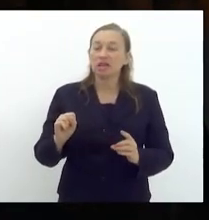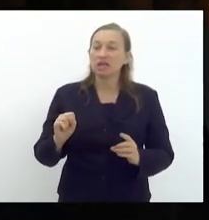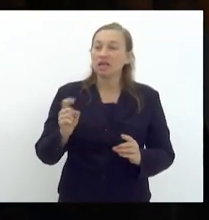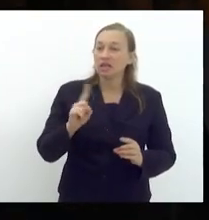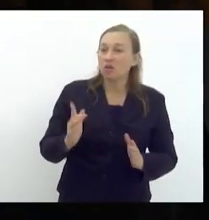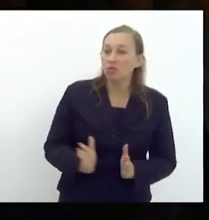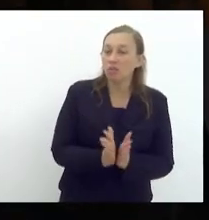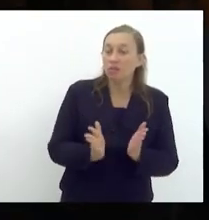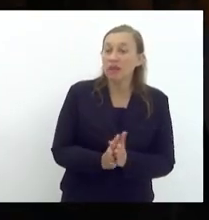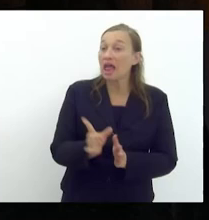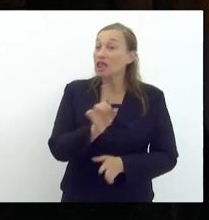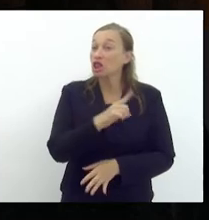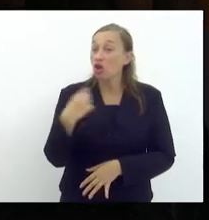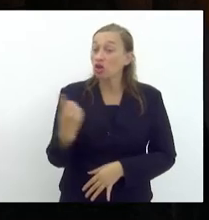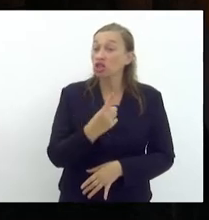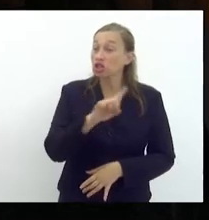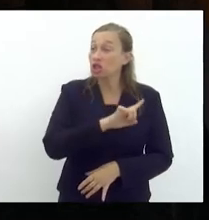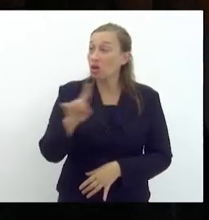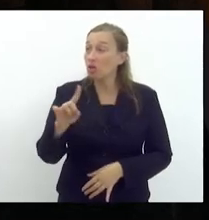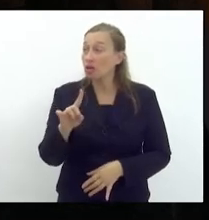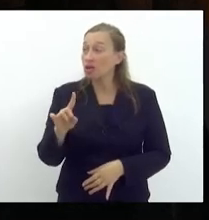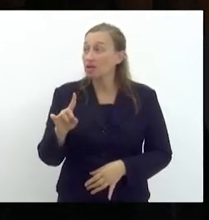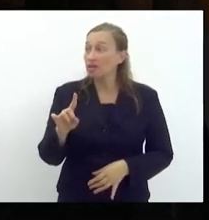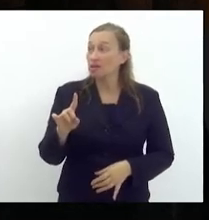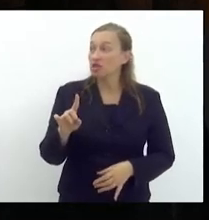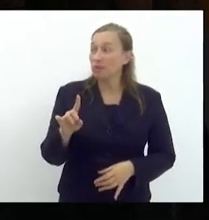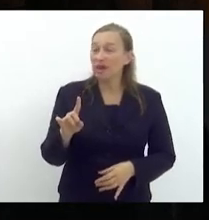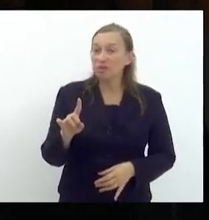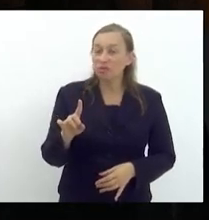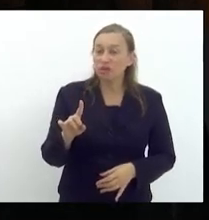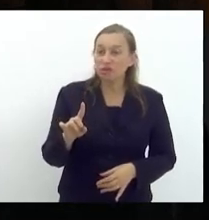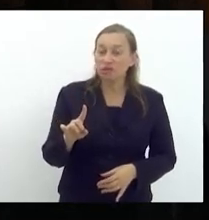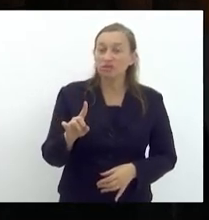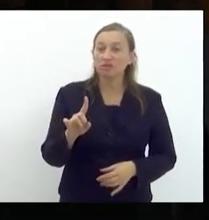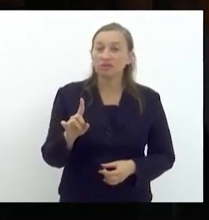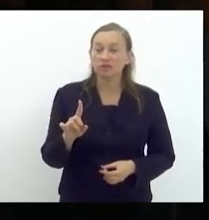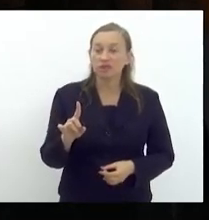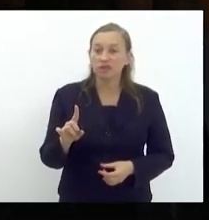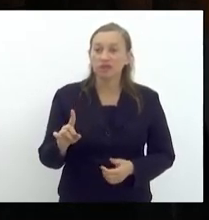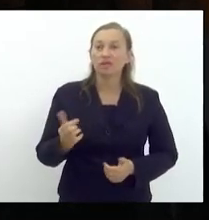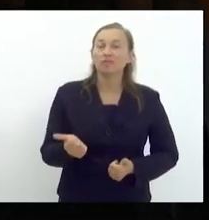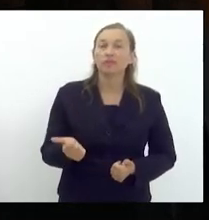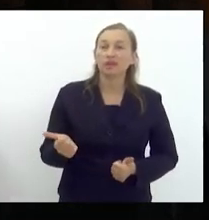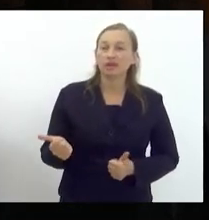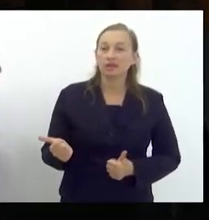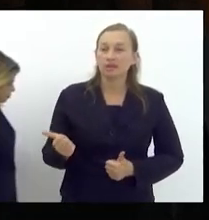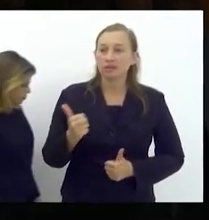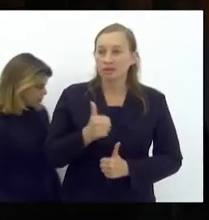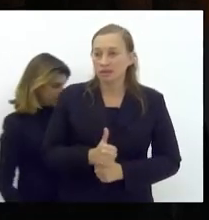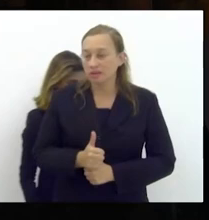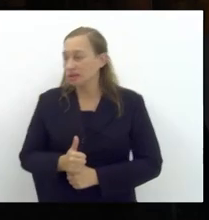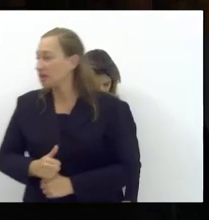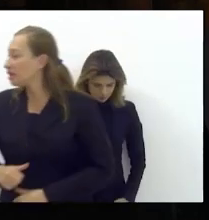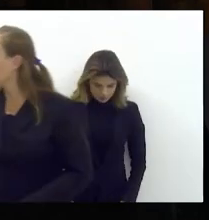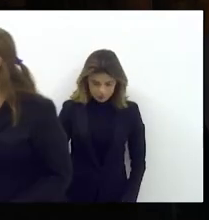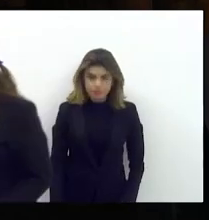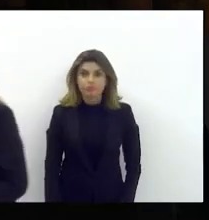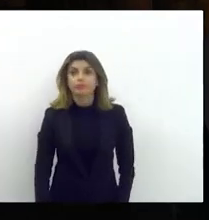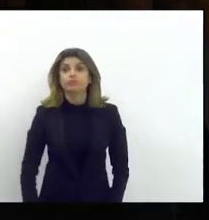não usamos da população menos favorecida para fazer de plataforma eleitoral